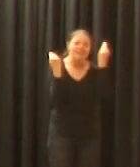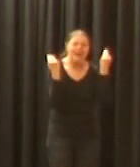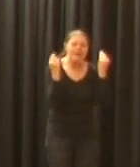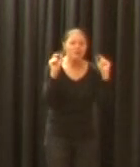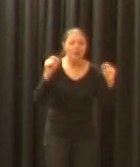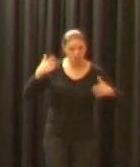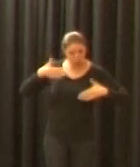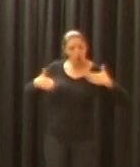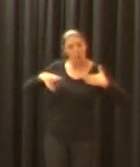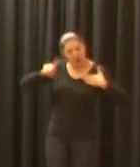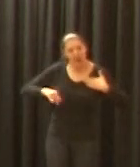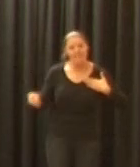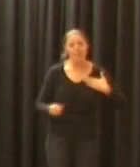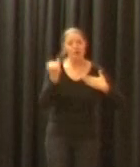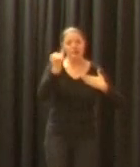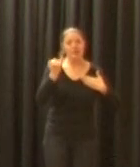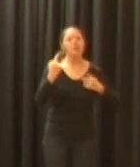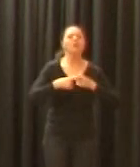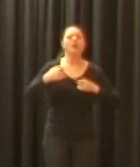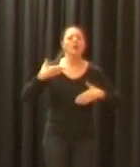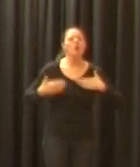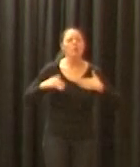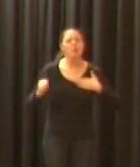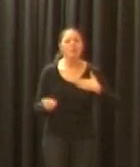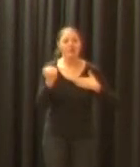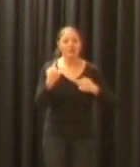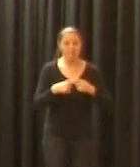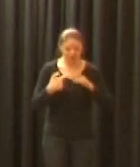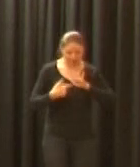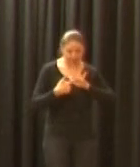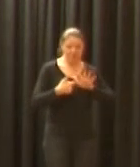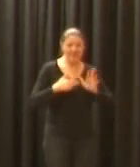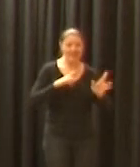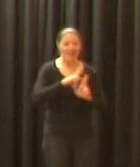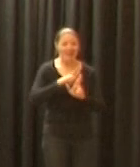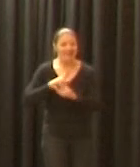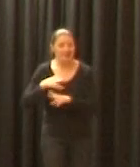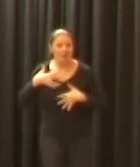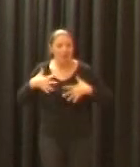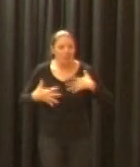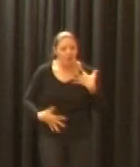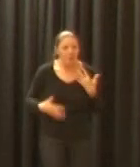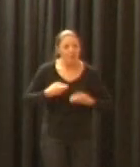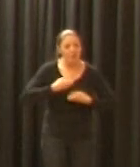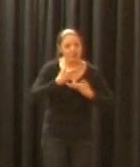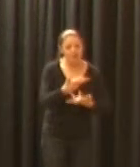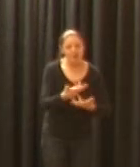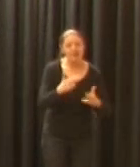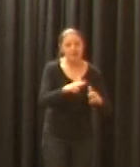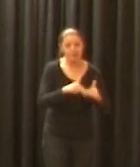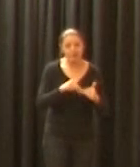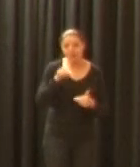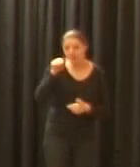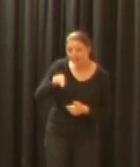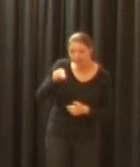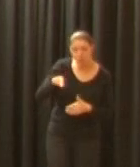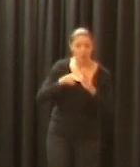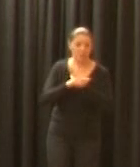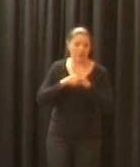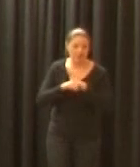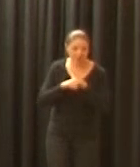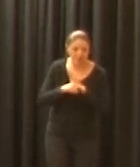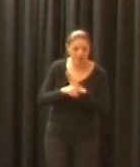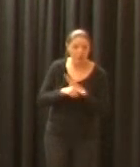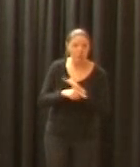importante, porque a primeira geração esqueceu isso. Então, a teoria é chata isso, porque o